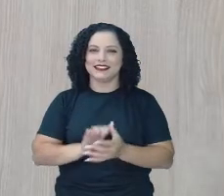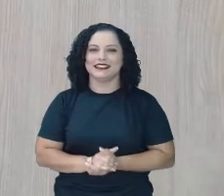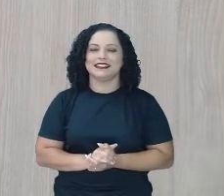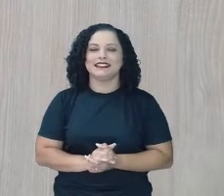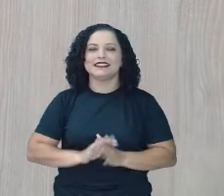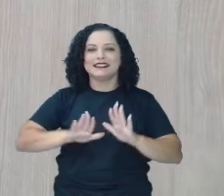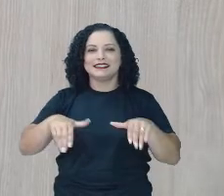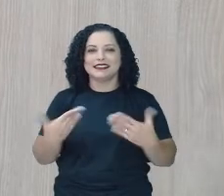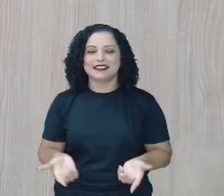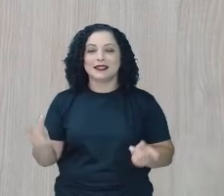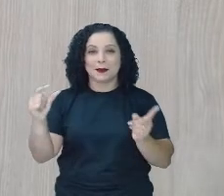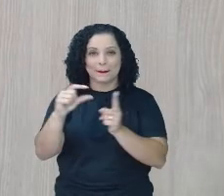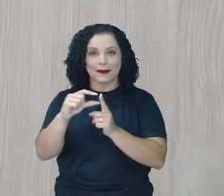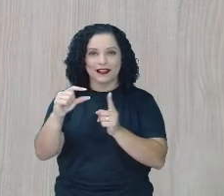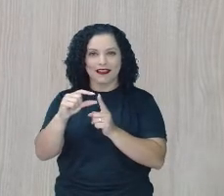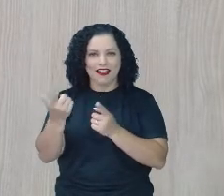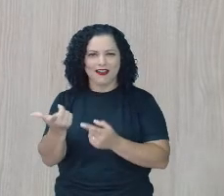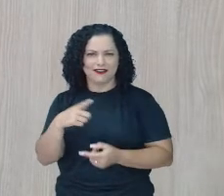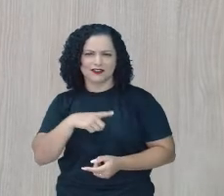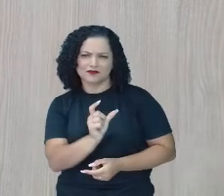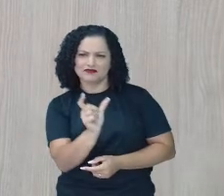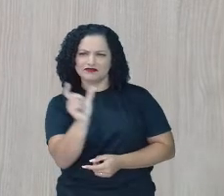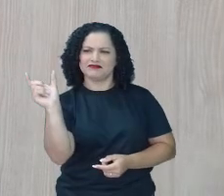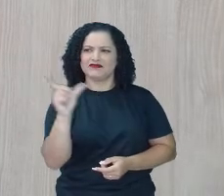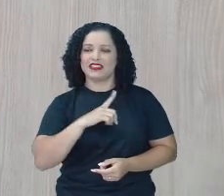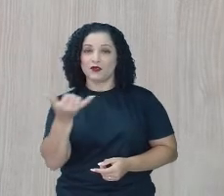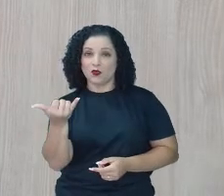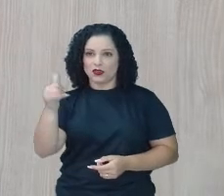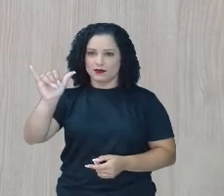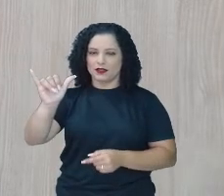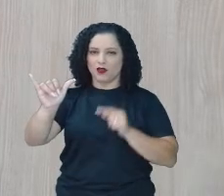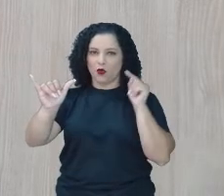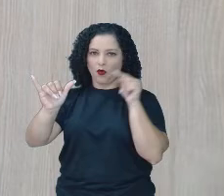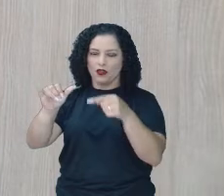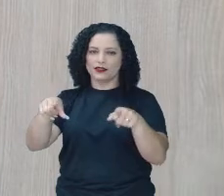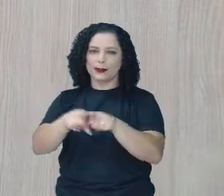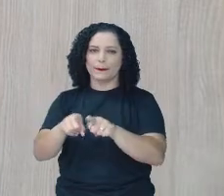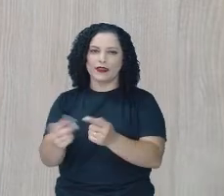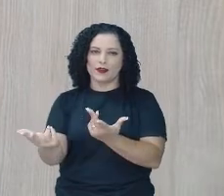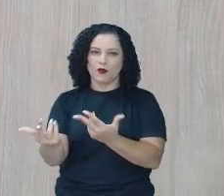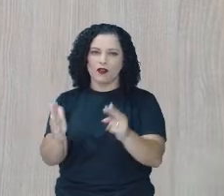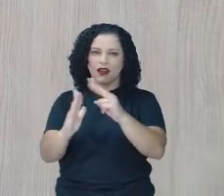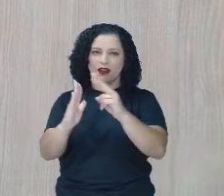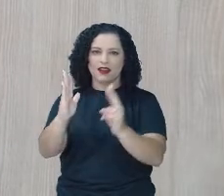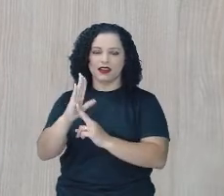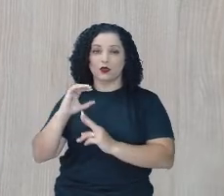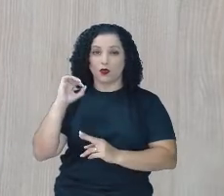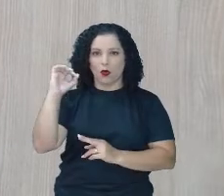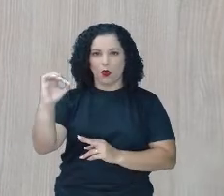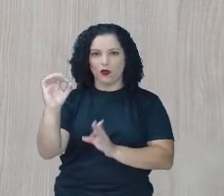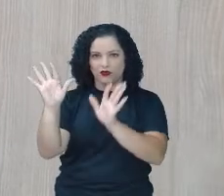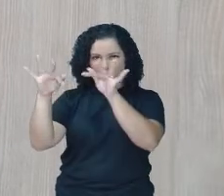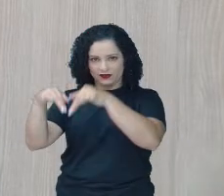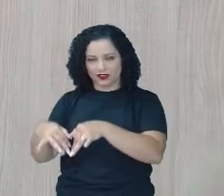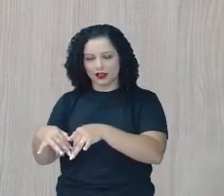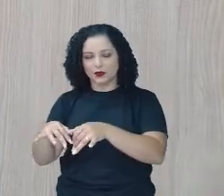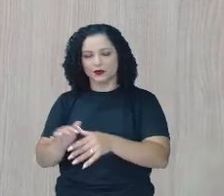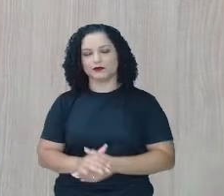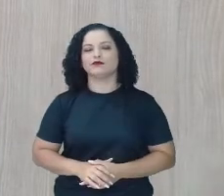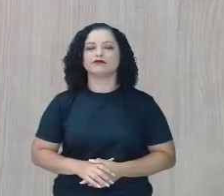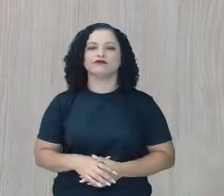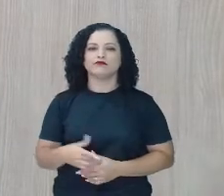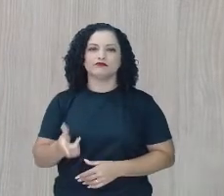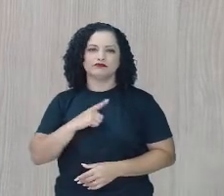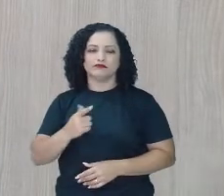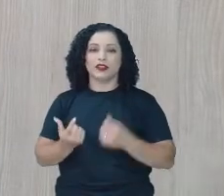tem Y no final, ela é o mesmo princípio das palavras que tem O no final. Ou seja, essa regra que a gente está aglutinando essas regras, né? Na